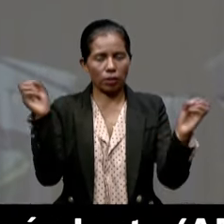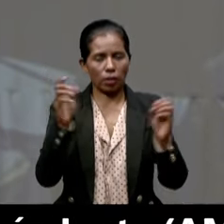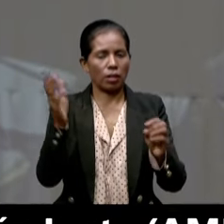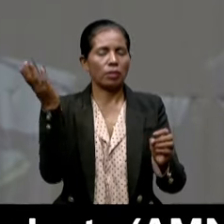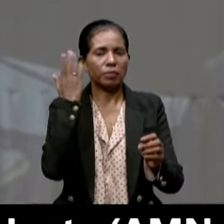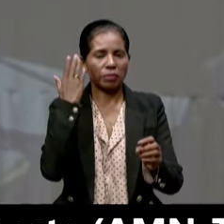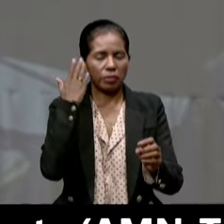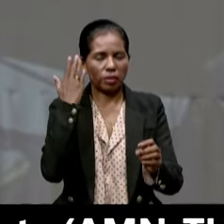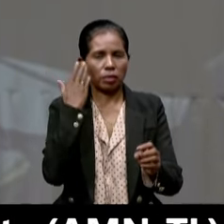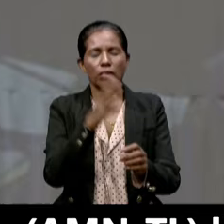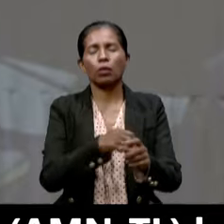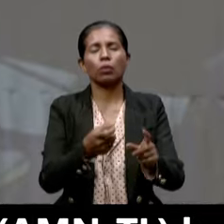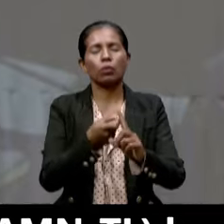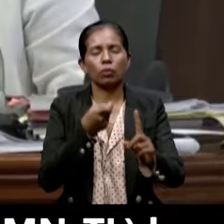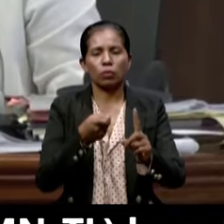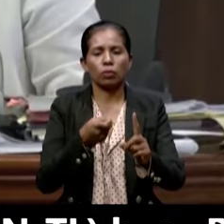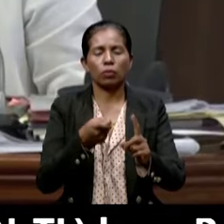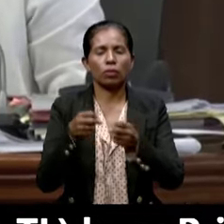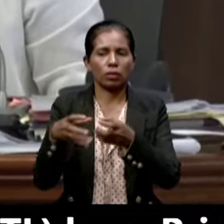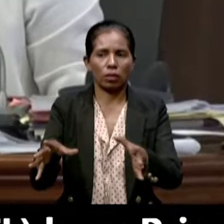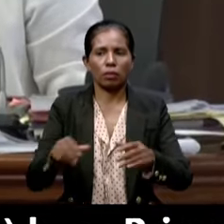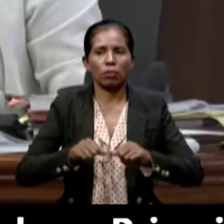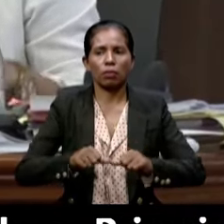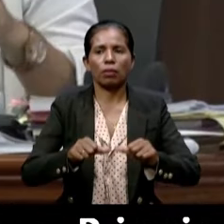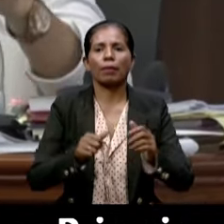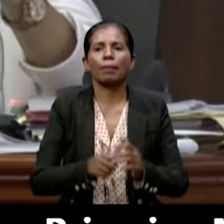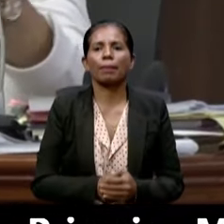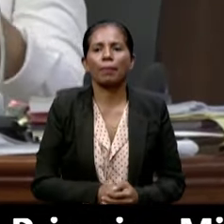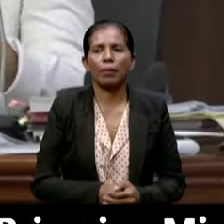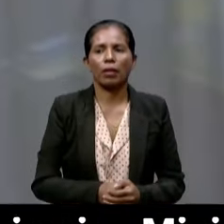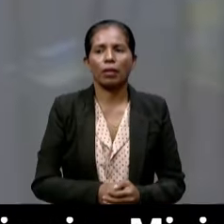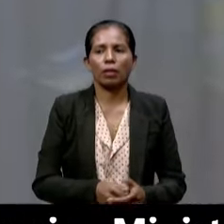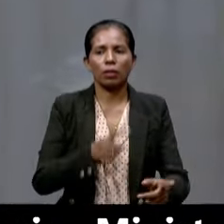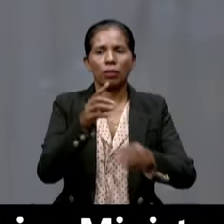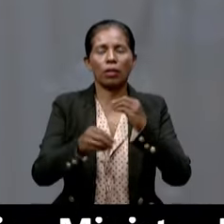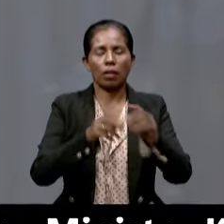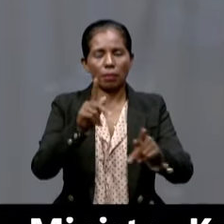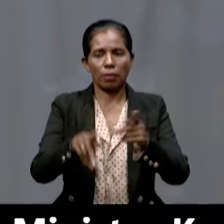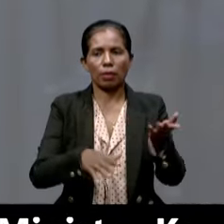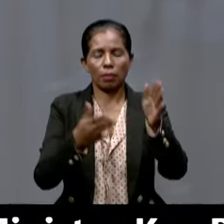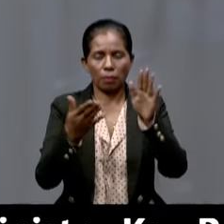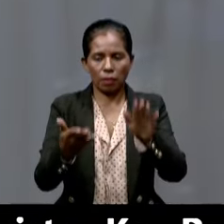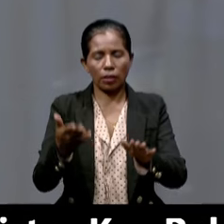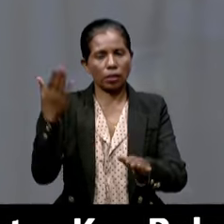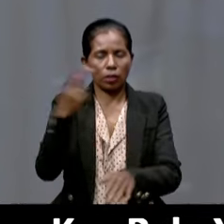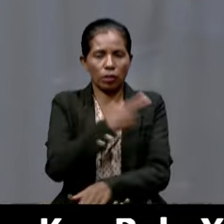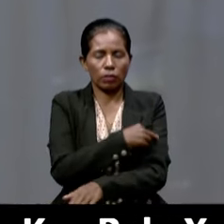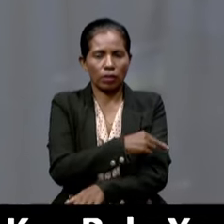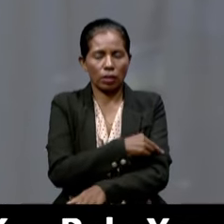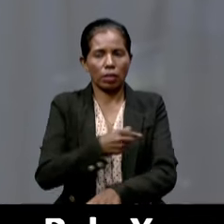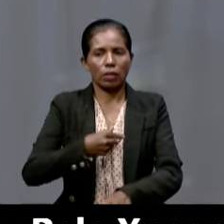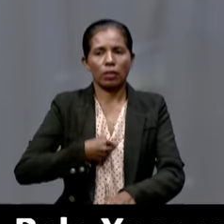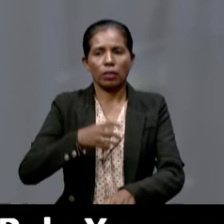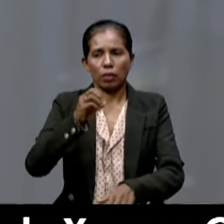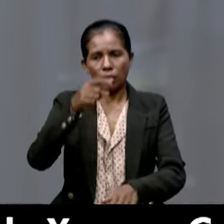o sigdeit situação idene continua acontece. E profunda condolência ao povo nebe mata e ao Hospital Nacional Guido Valadares